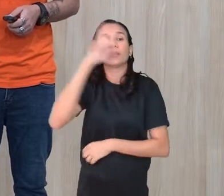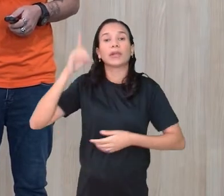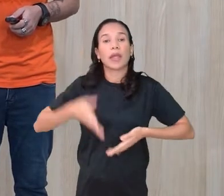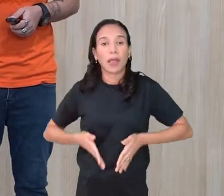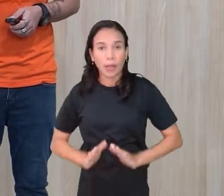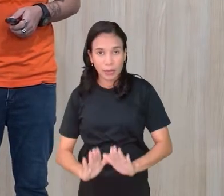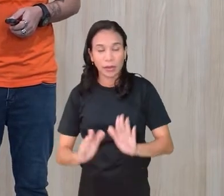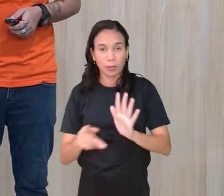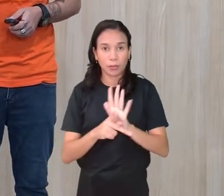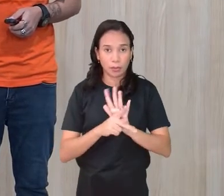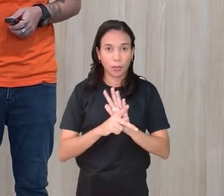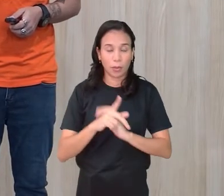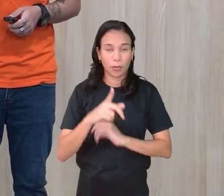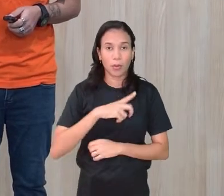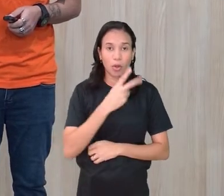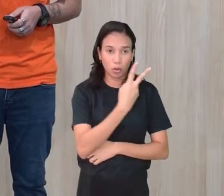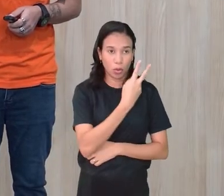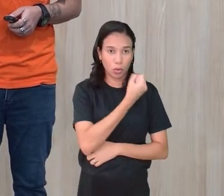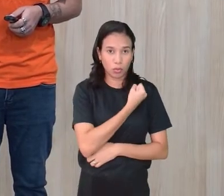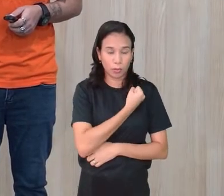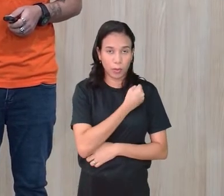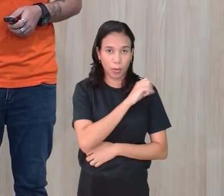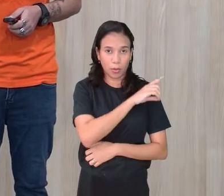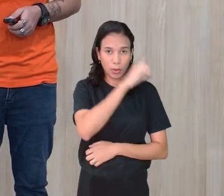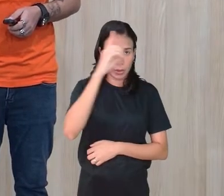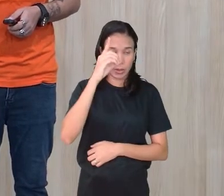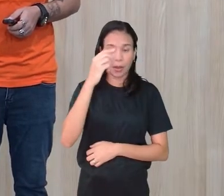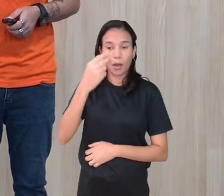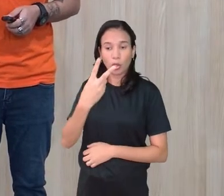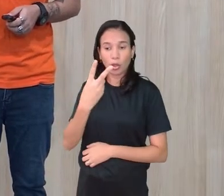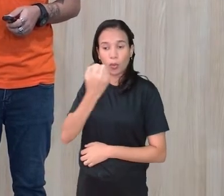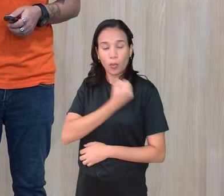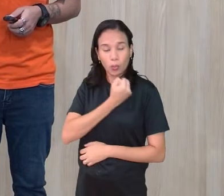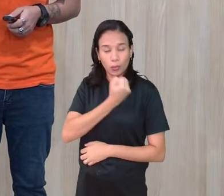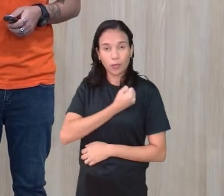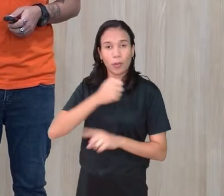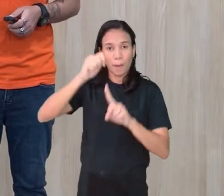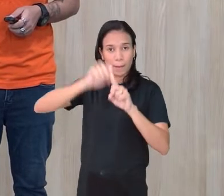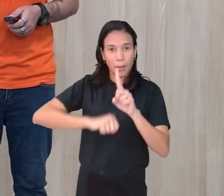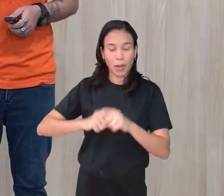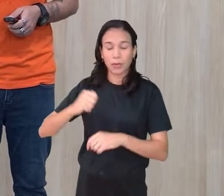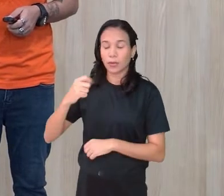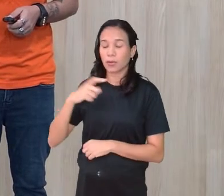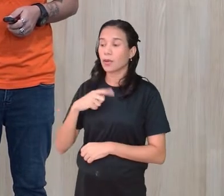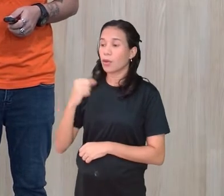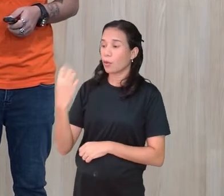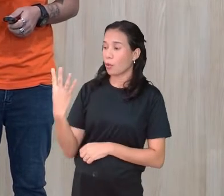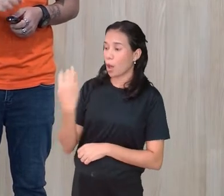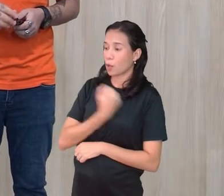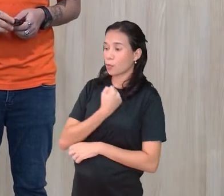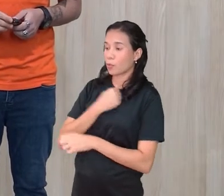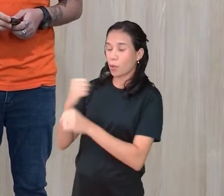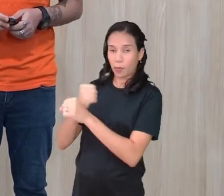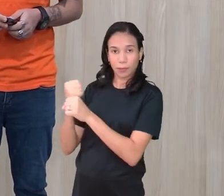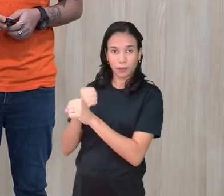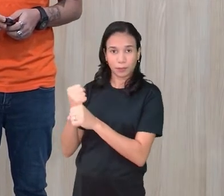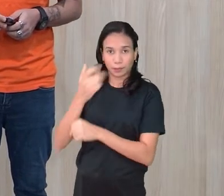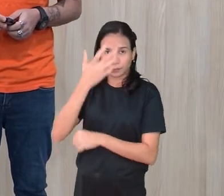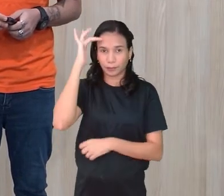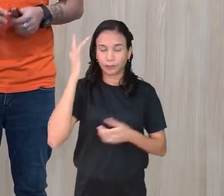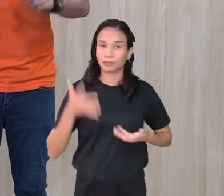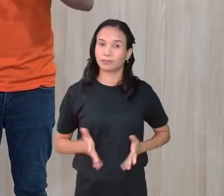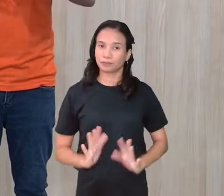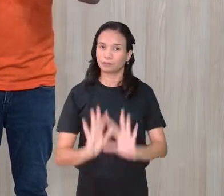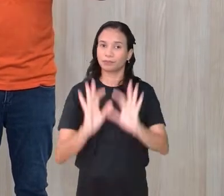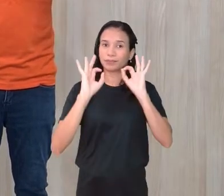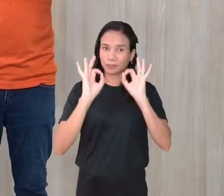com 2 dígitos, 2 números para o dia, 2 números para o mês e os 4 números para o ano que tu nascesse,